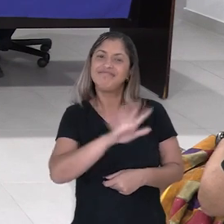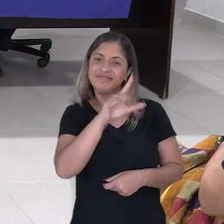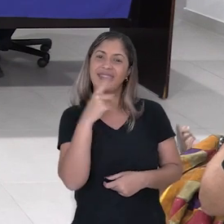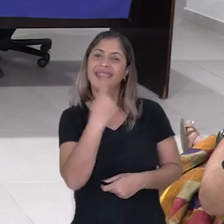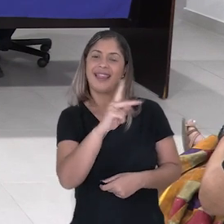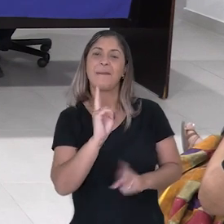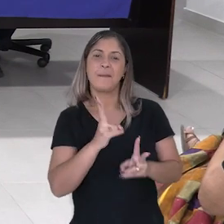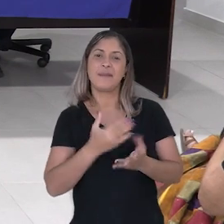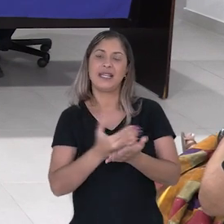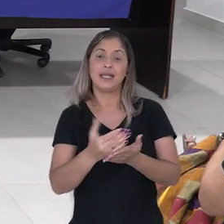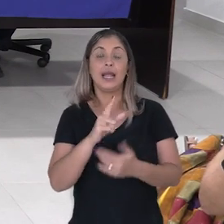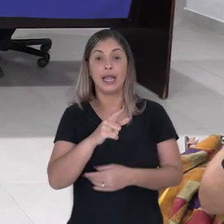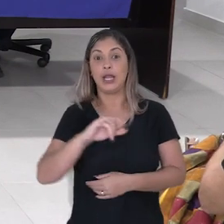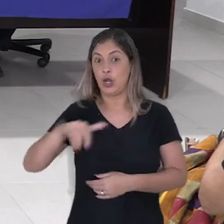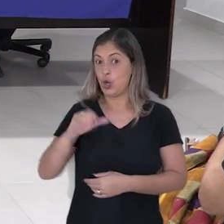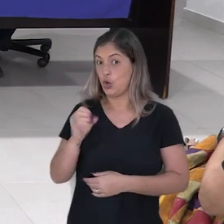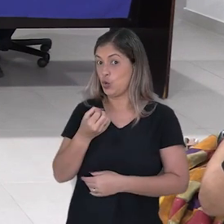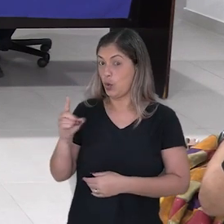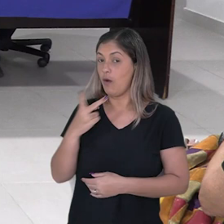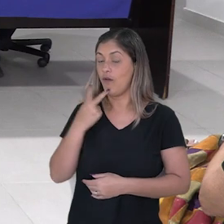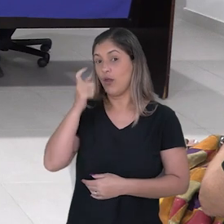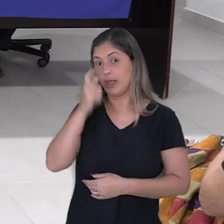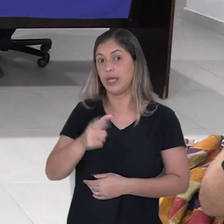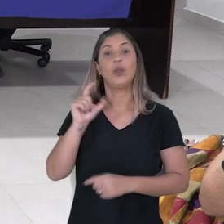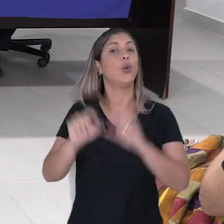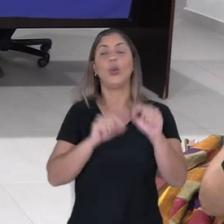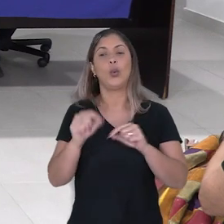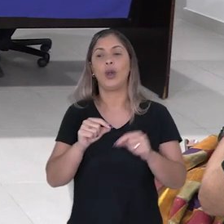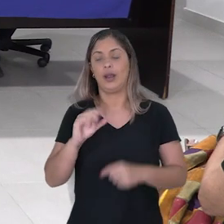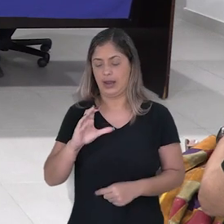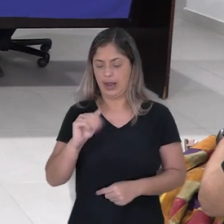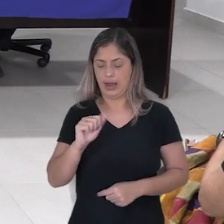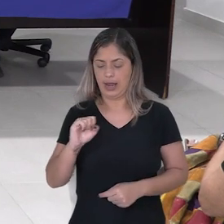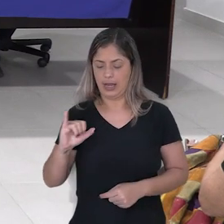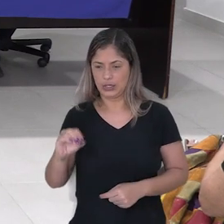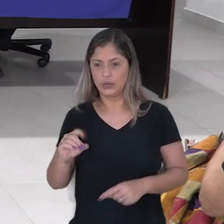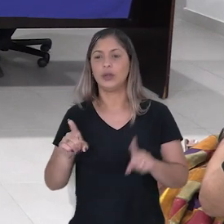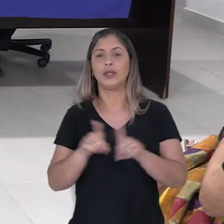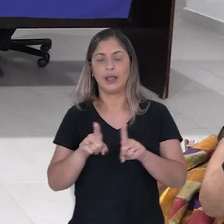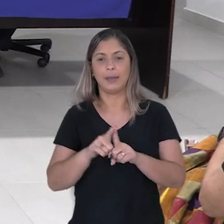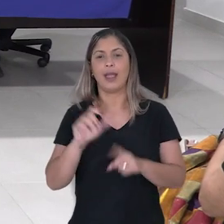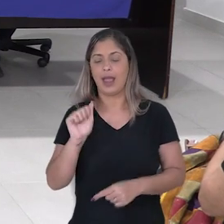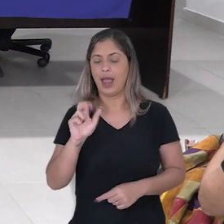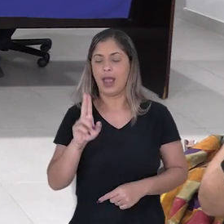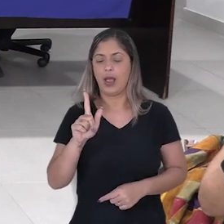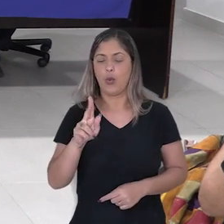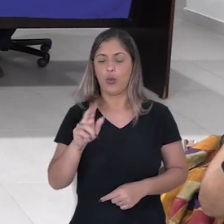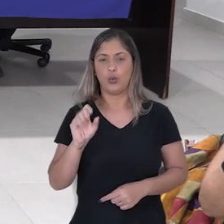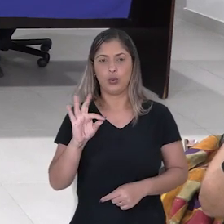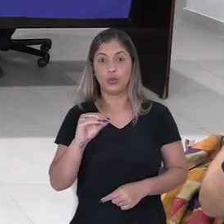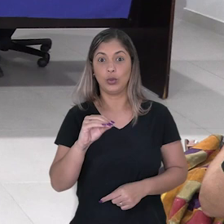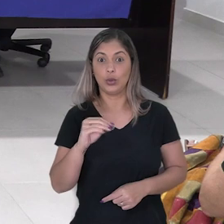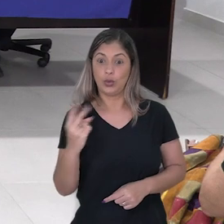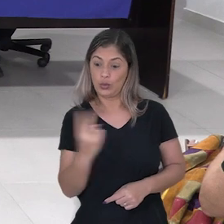E o João, ele citou uma coisa interessante, que a pessoa do Cássio e do Guto, que são os autores do livro em tinta,